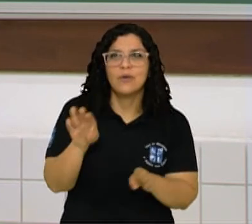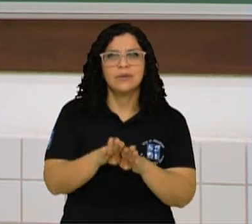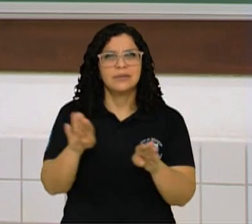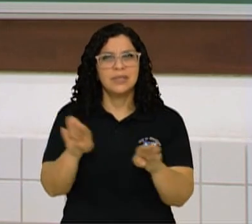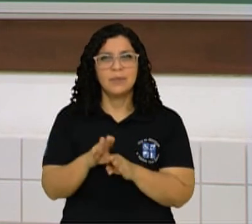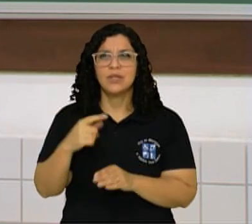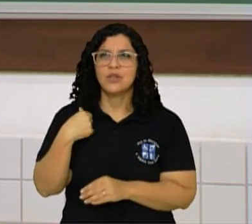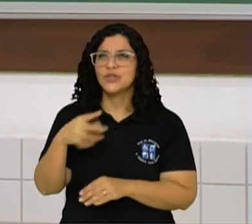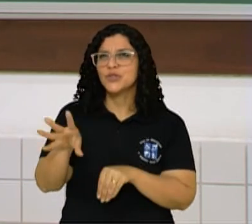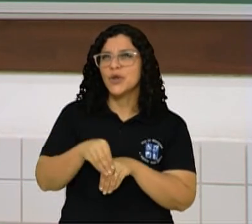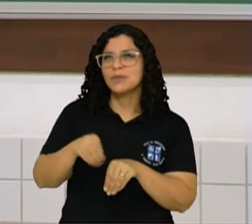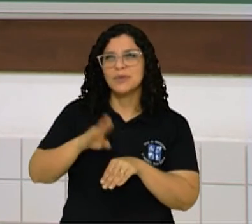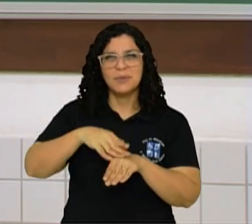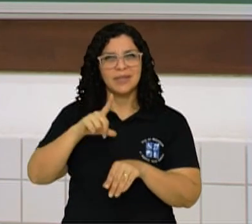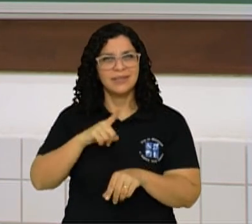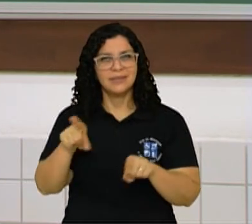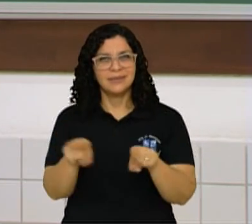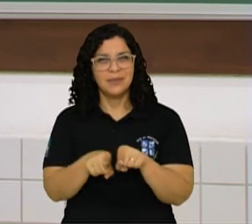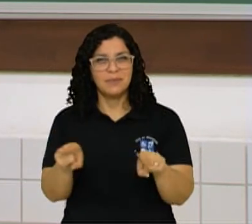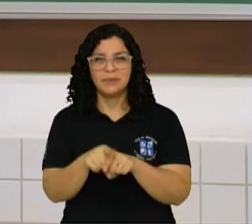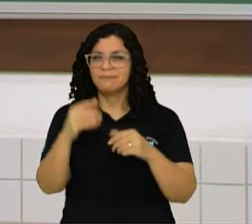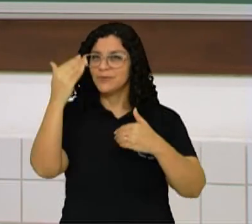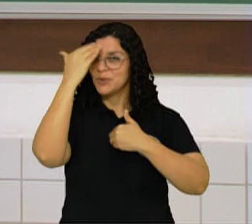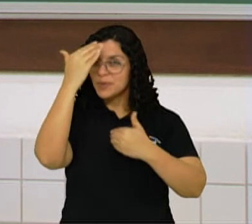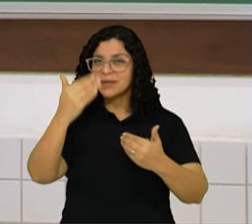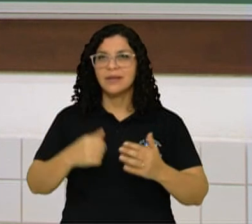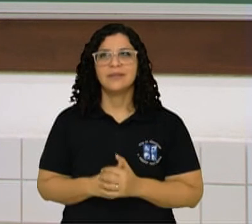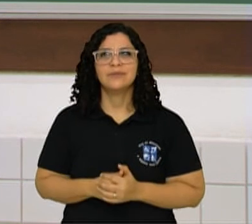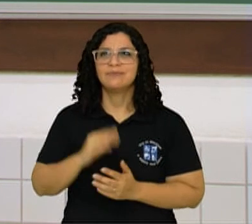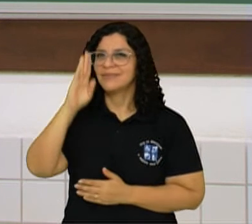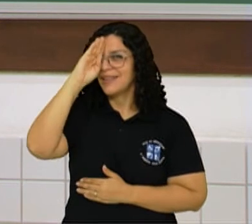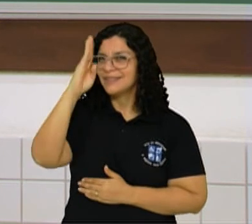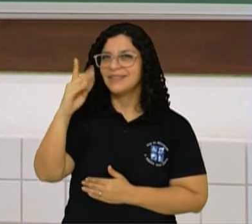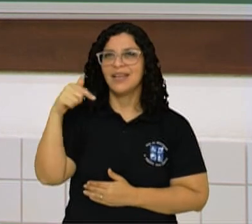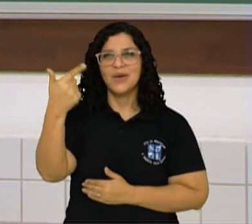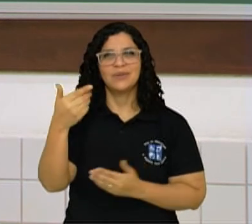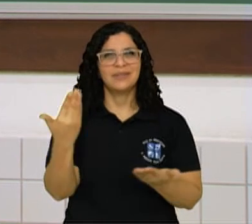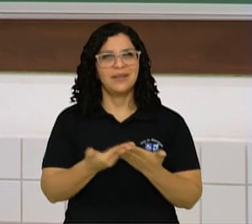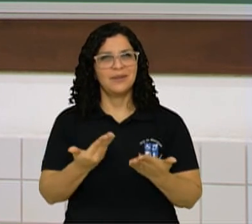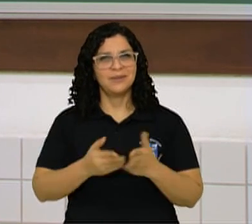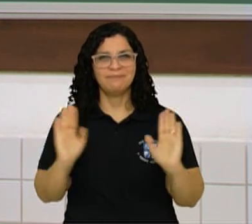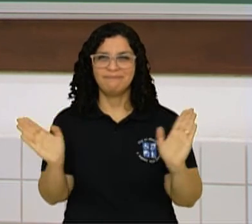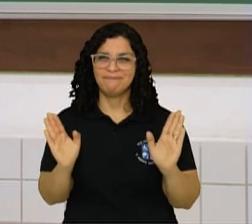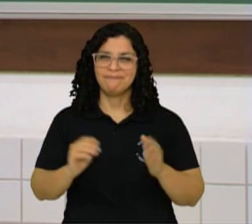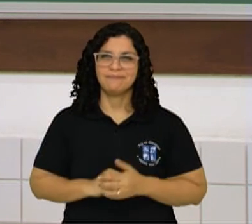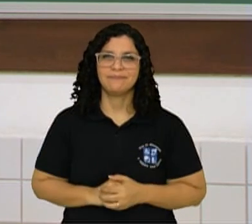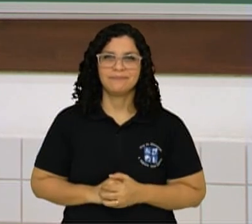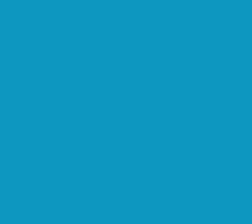mas com bastante conhecimento também. Então, muito obrigado e até uma próxima.